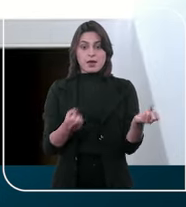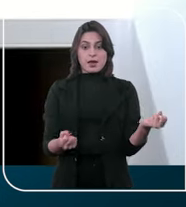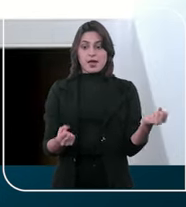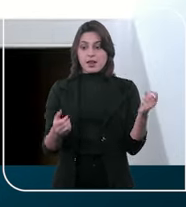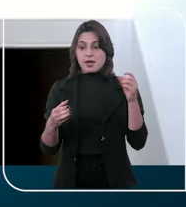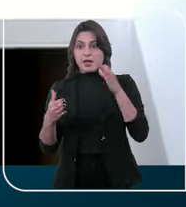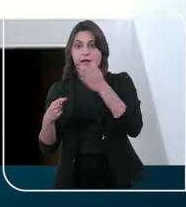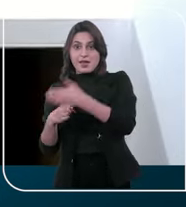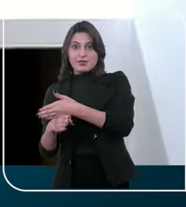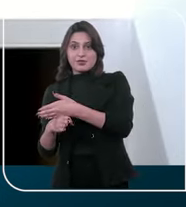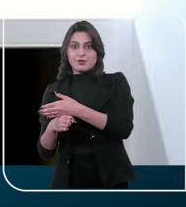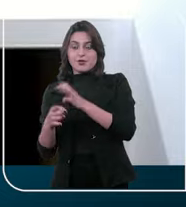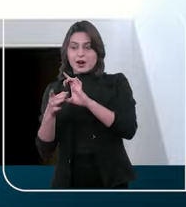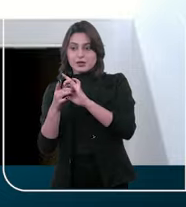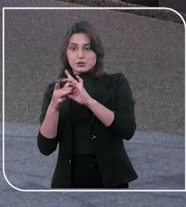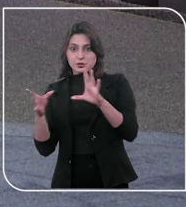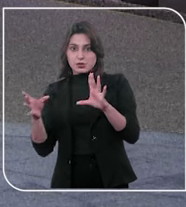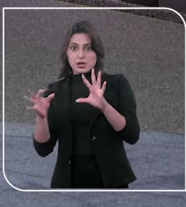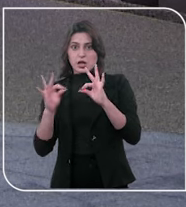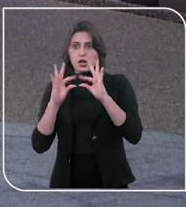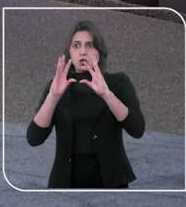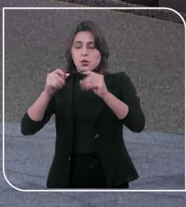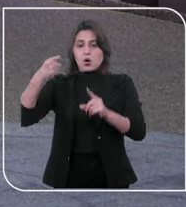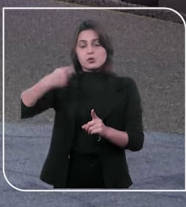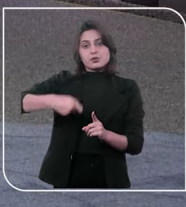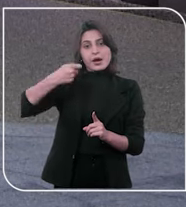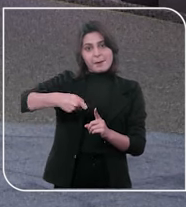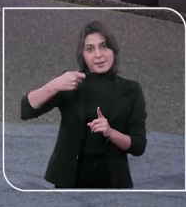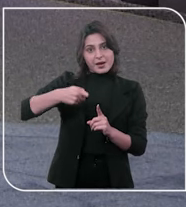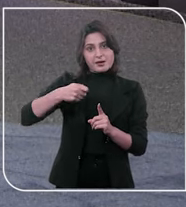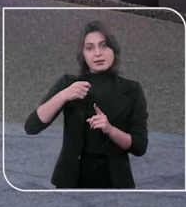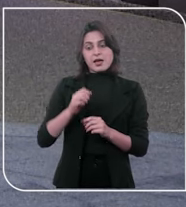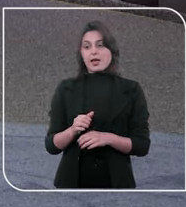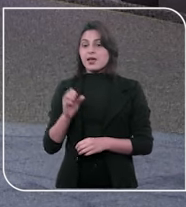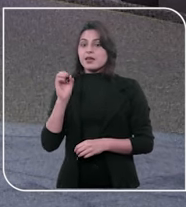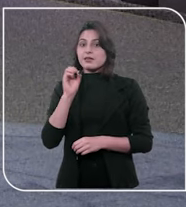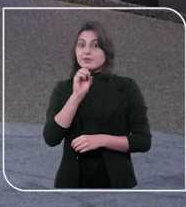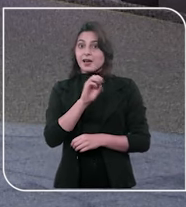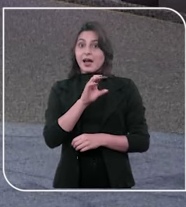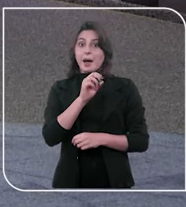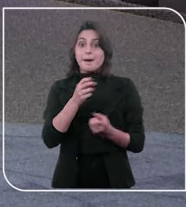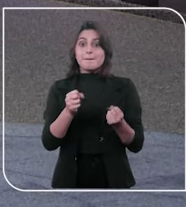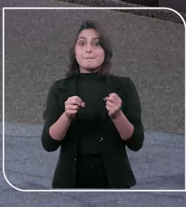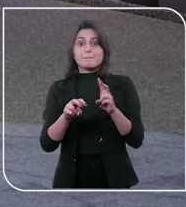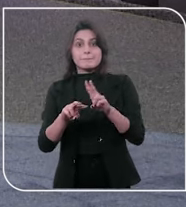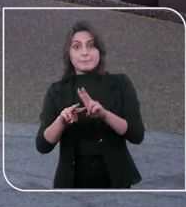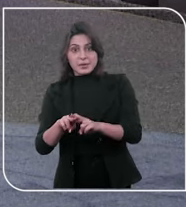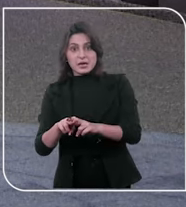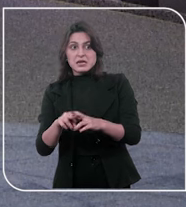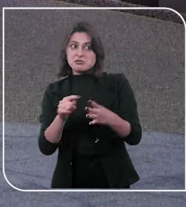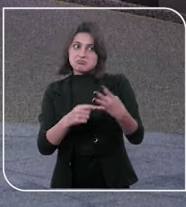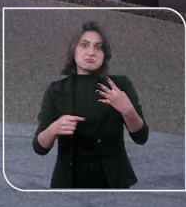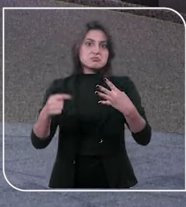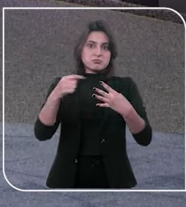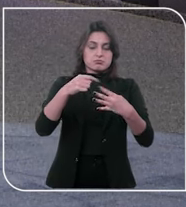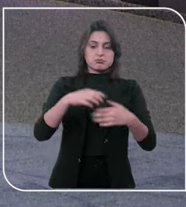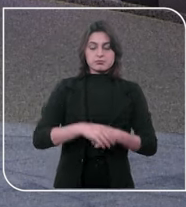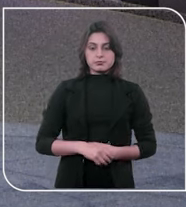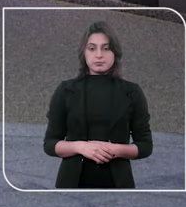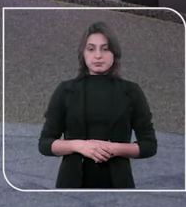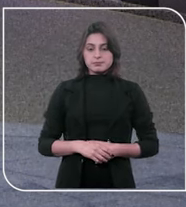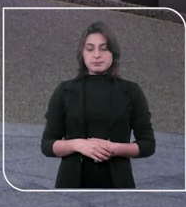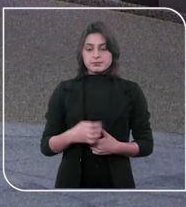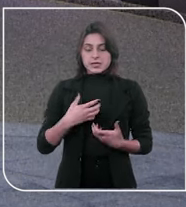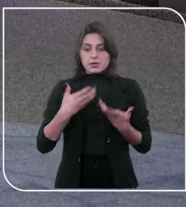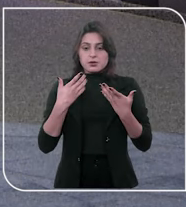não é nem em segundo grau, é em primeira instância. Eu gostaria, então, de ouvir a opinião de ambos em relação a esse posicionamento do Supremo Tribunal